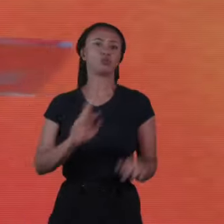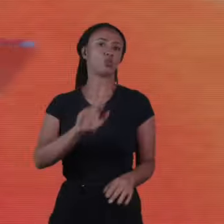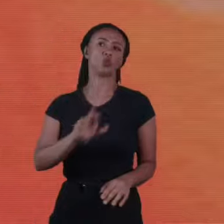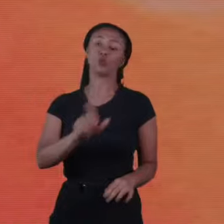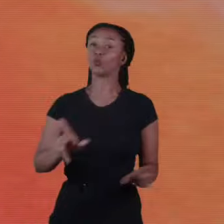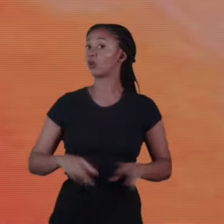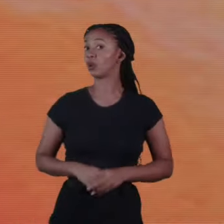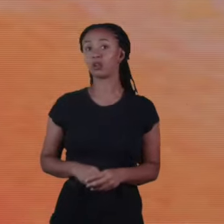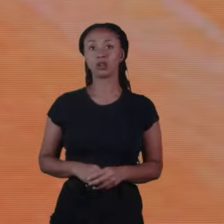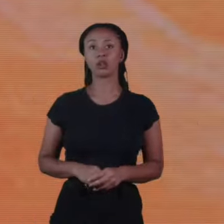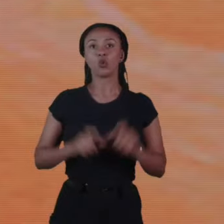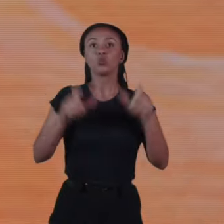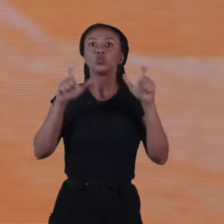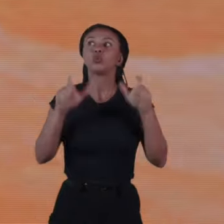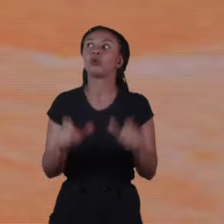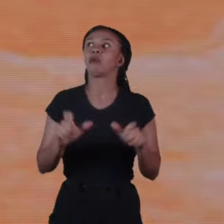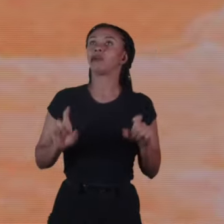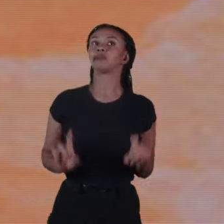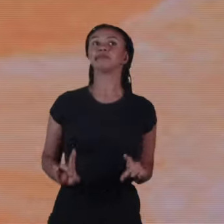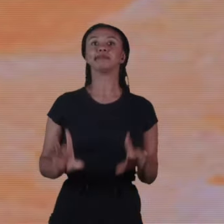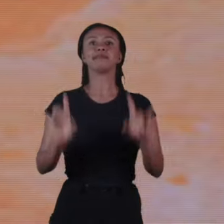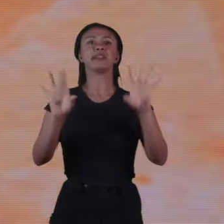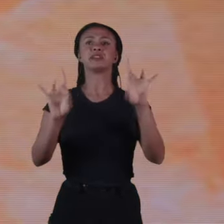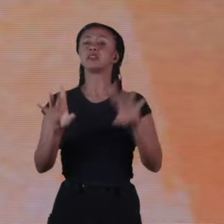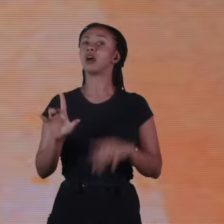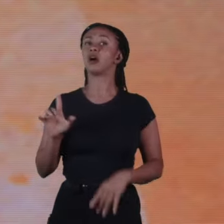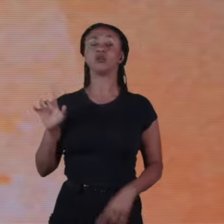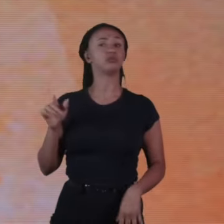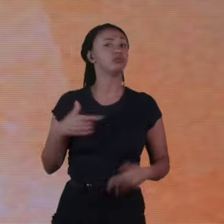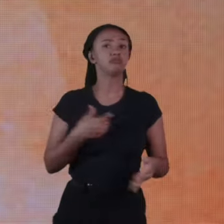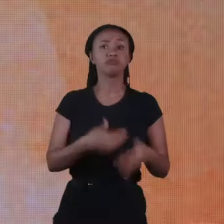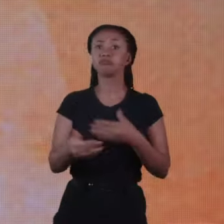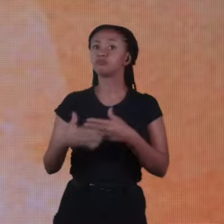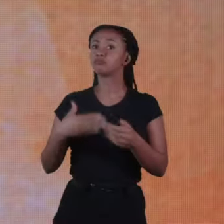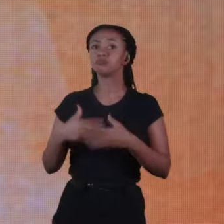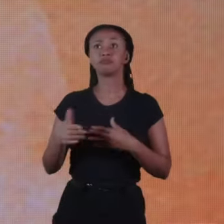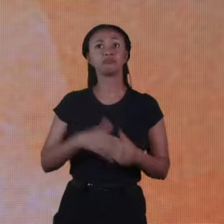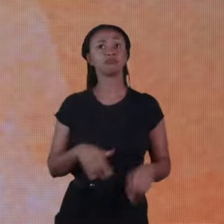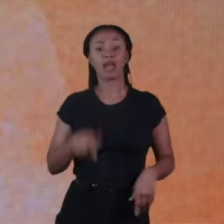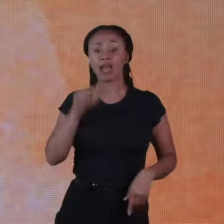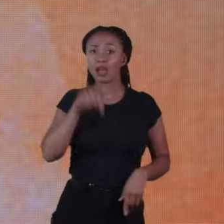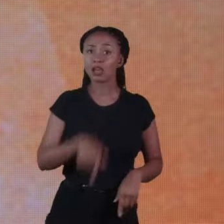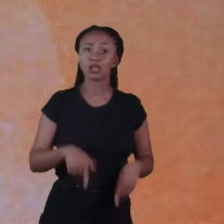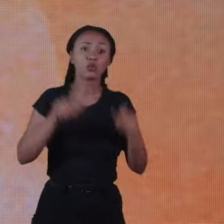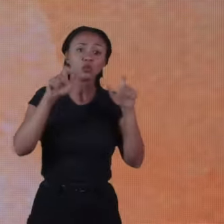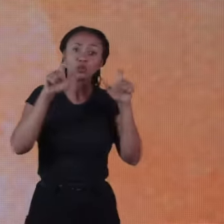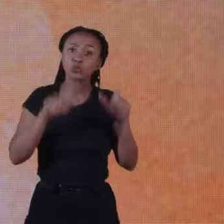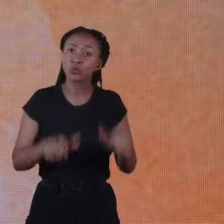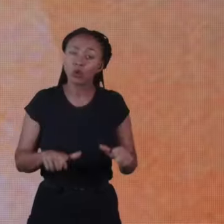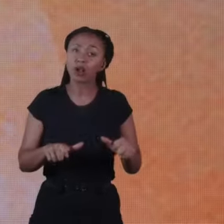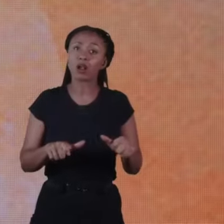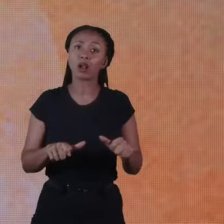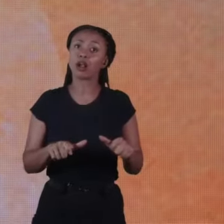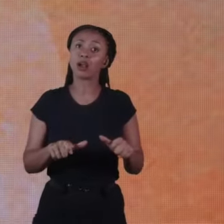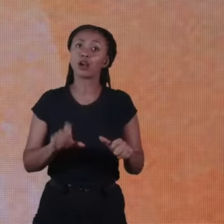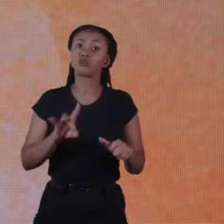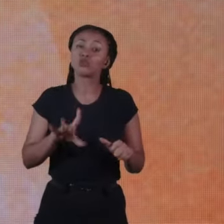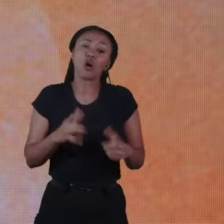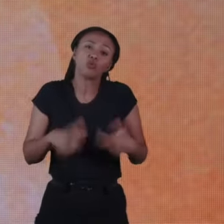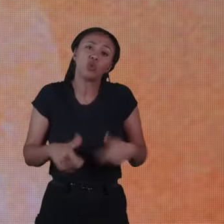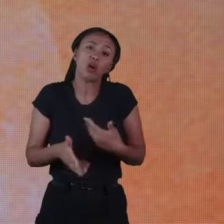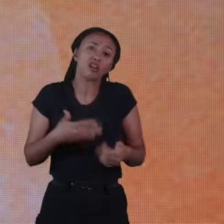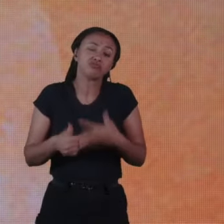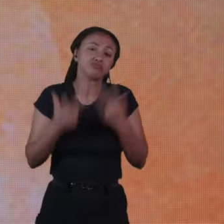lugar sagrado, o lugar que Deus tornou sagrado porque Ele decidiu habitar é o seu coração.